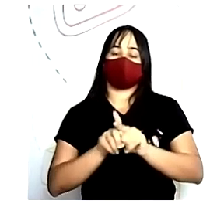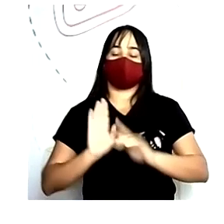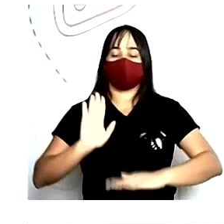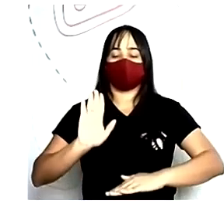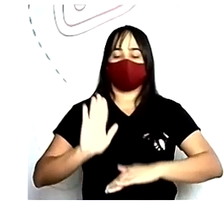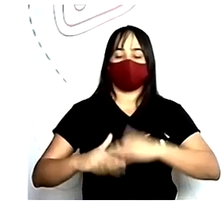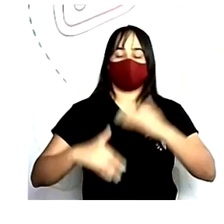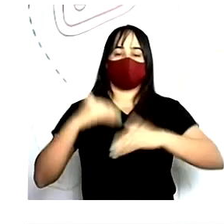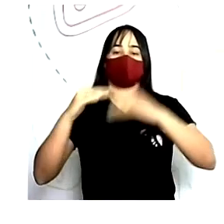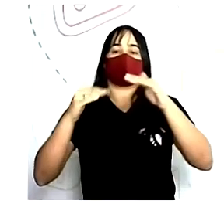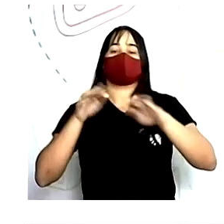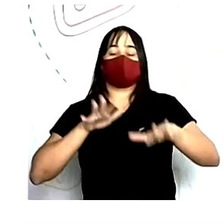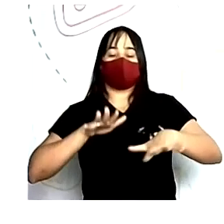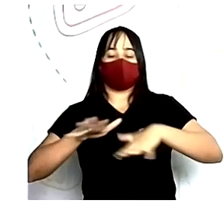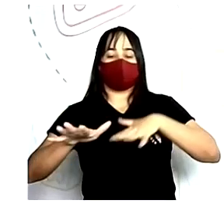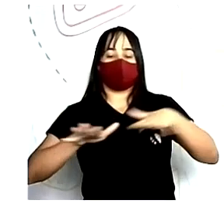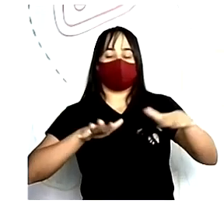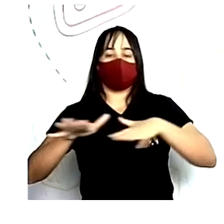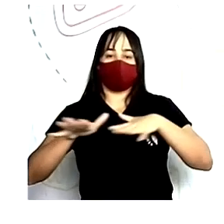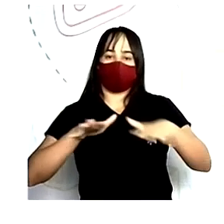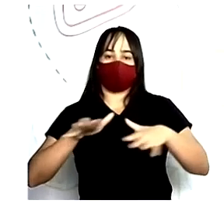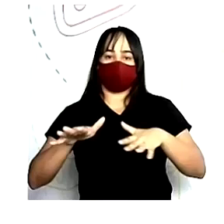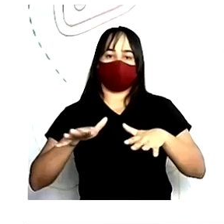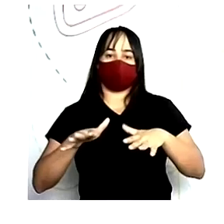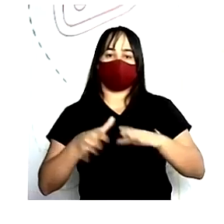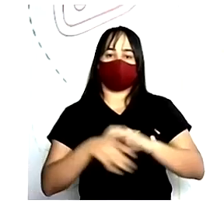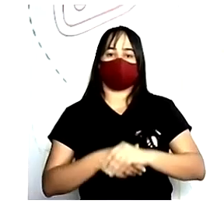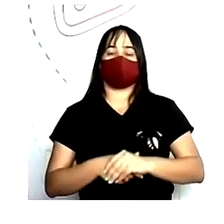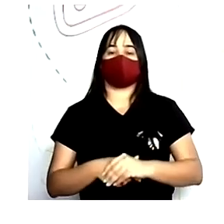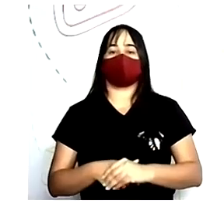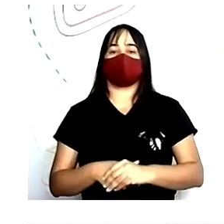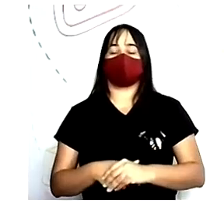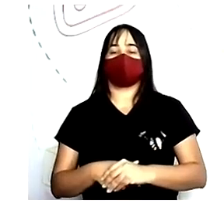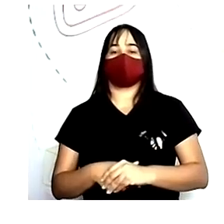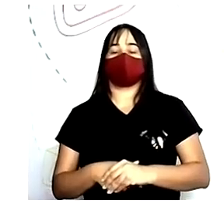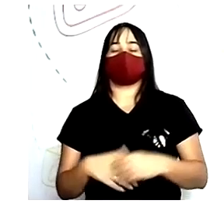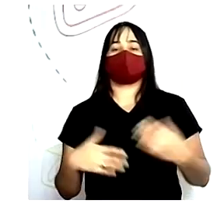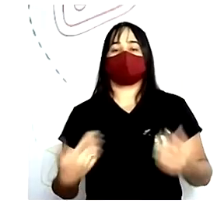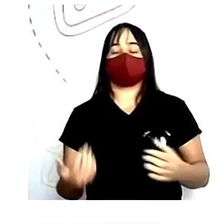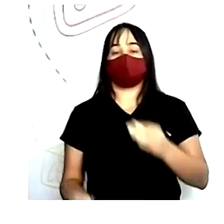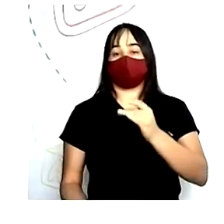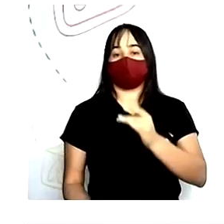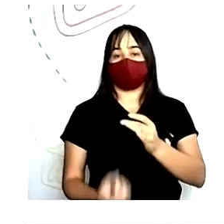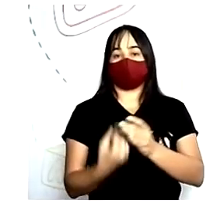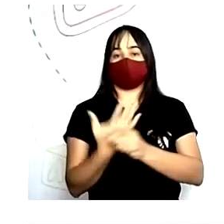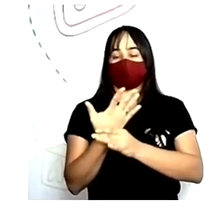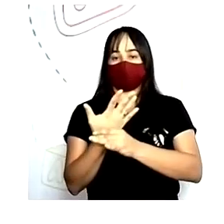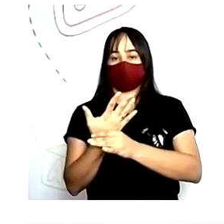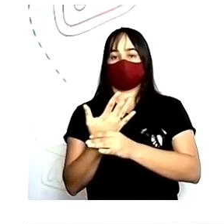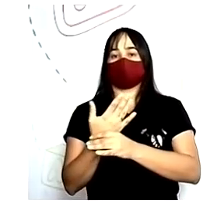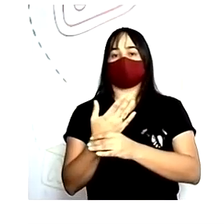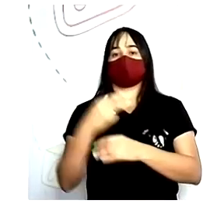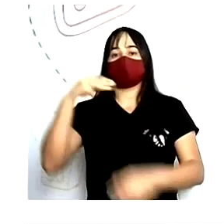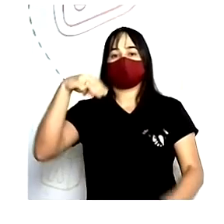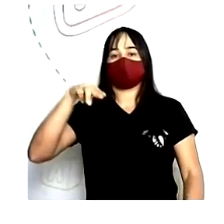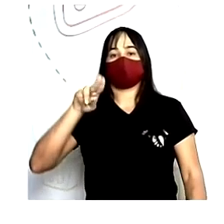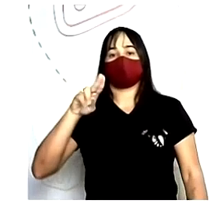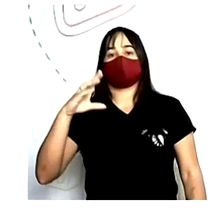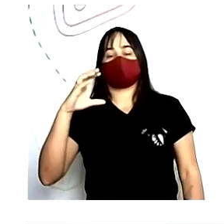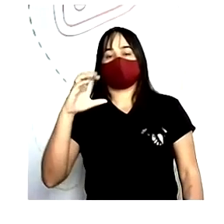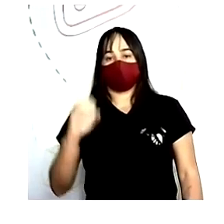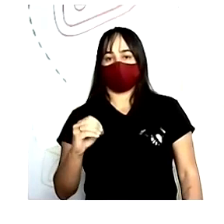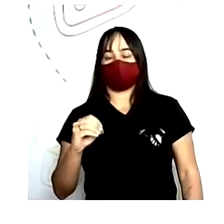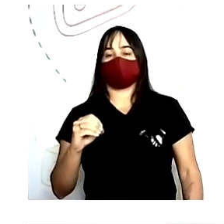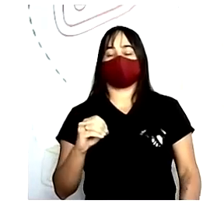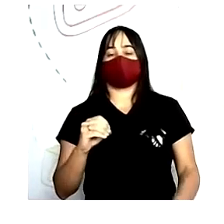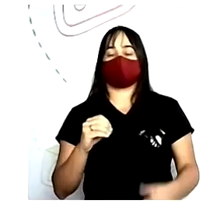desenvolvimento e o movimento das tubas uterinas. Então, a produção do muco cervical vai impedir que ocorra